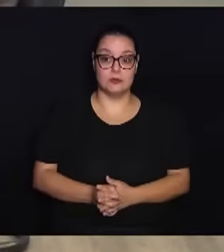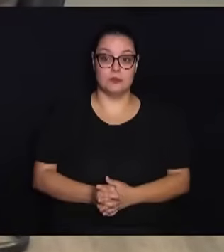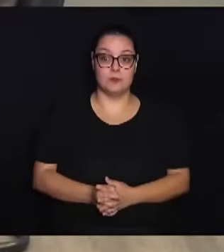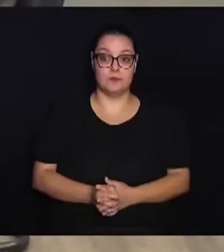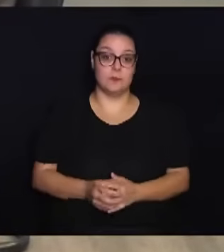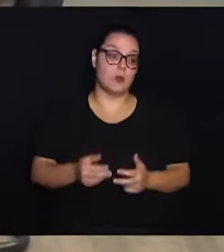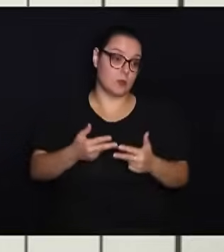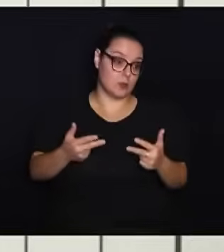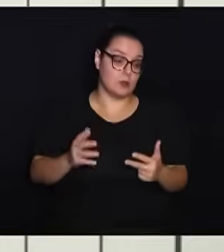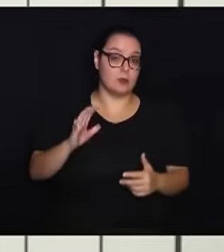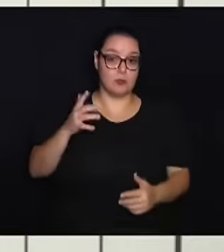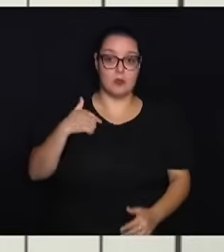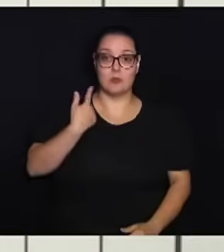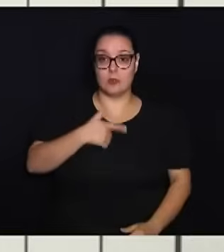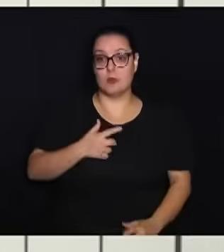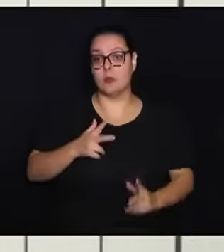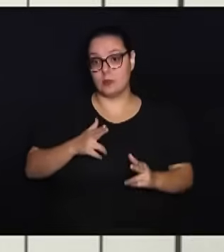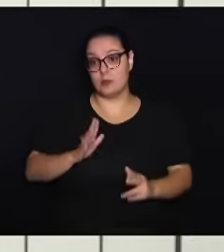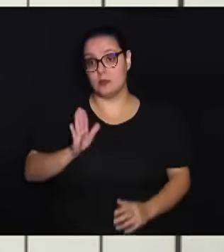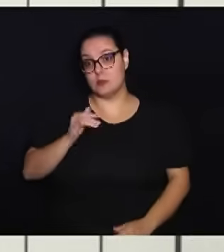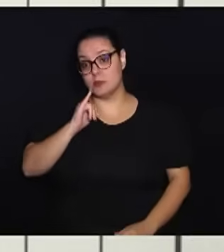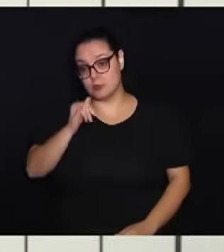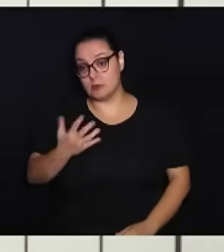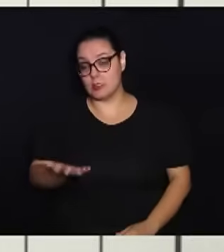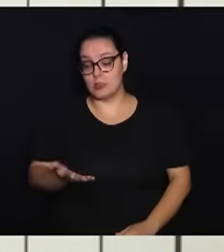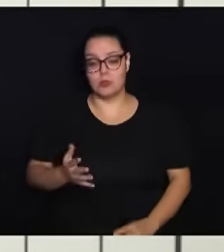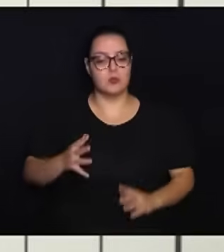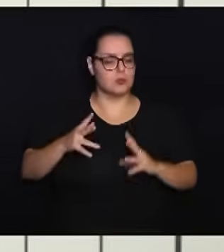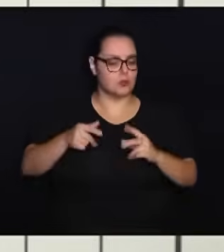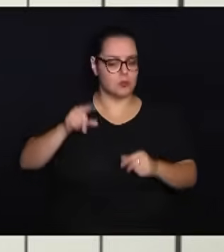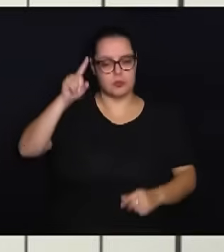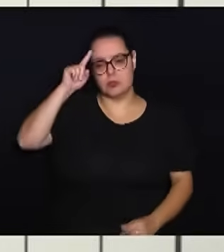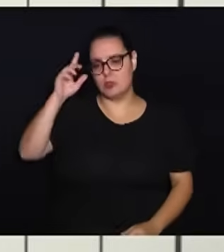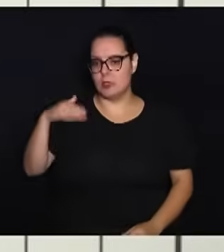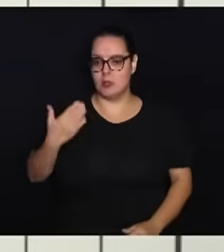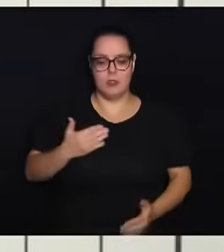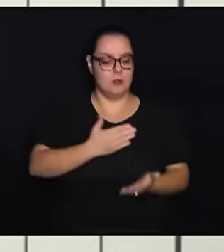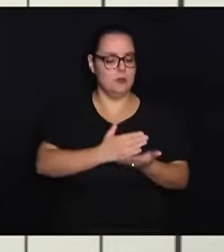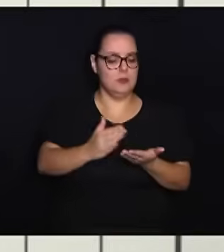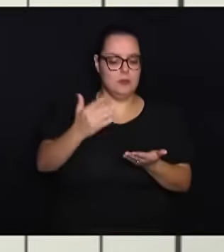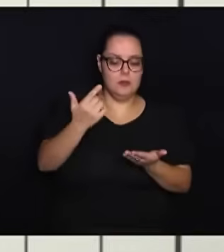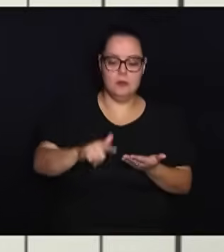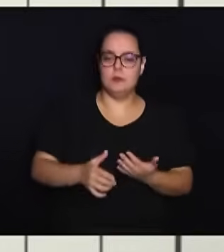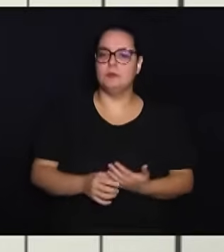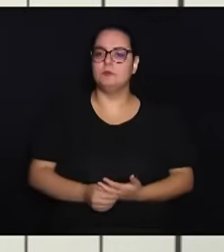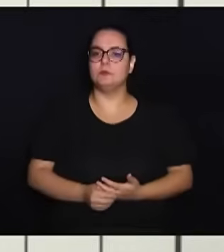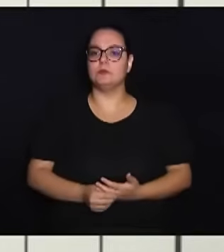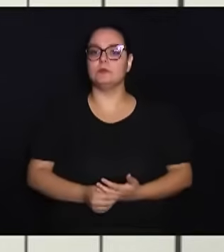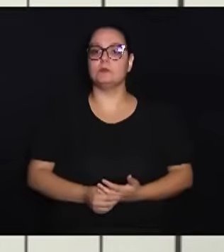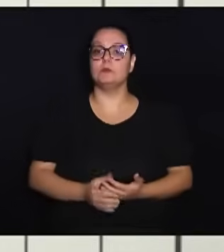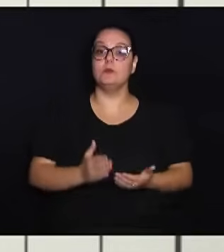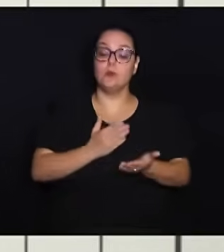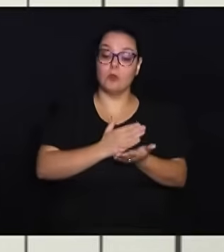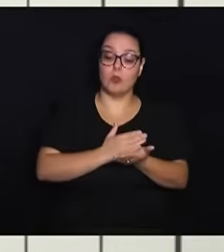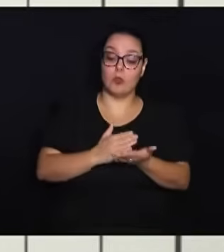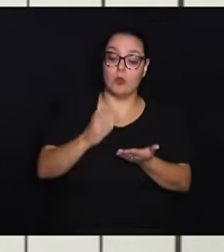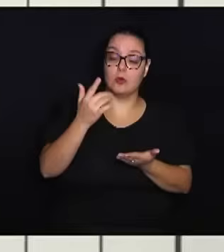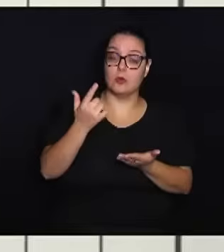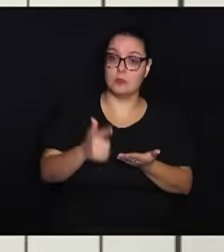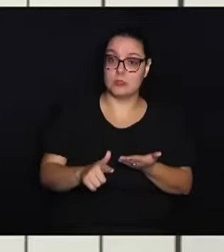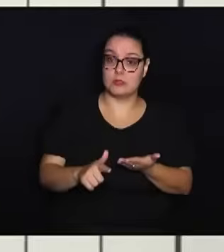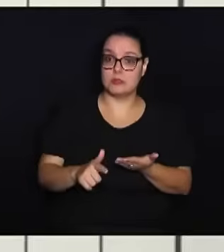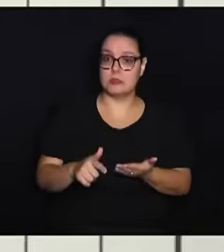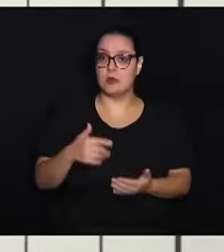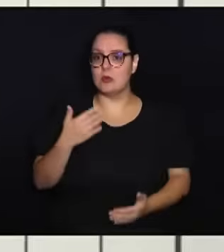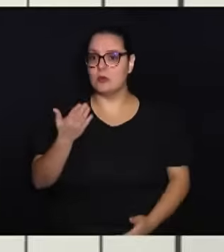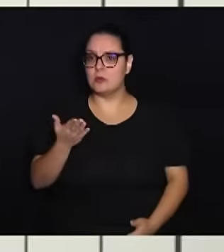que acontece conosco, como eu mesmo já citei, todos os dias a gente recomeça, né? Recomeçar.